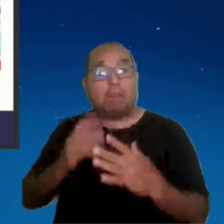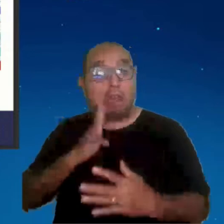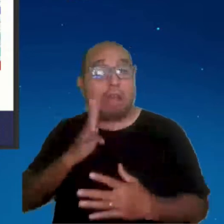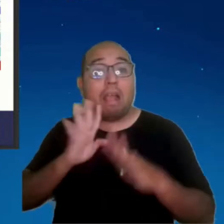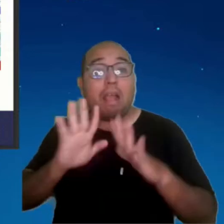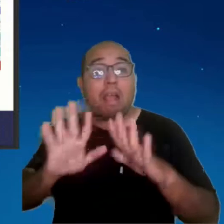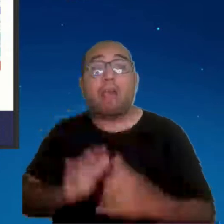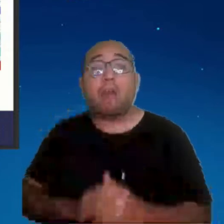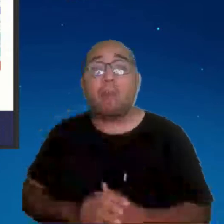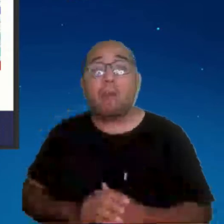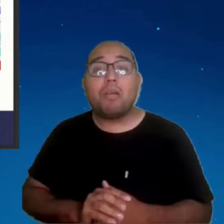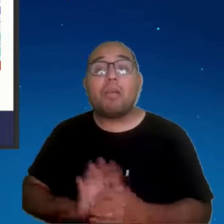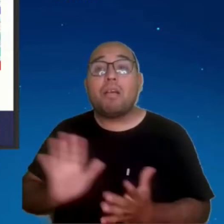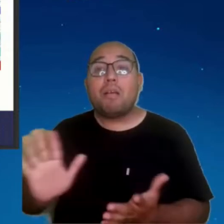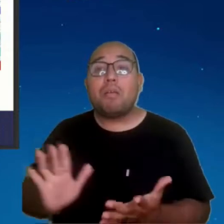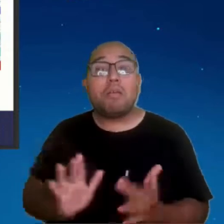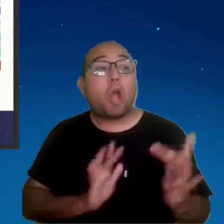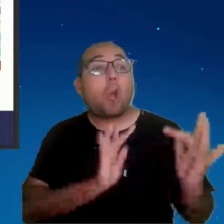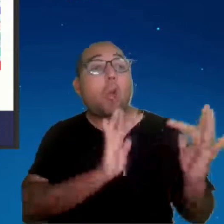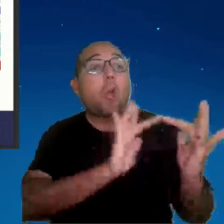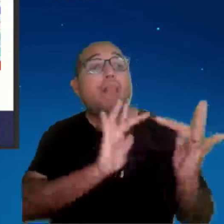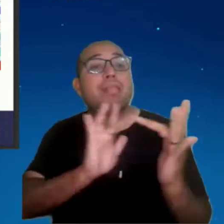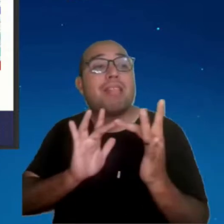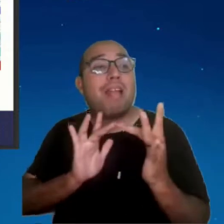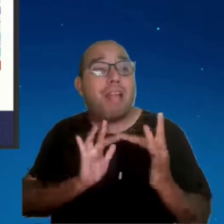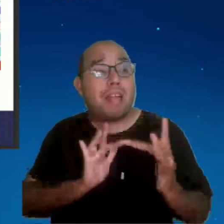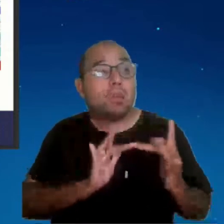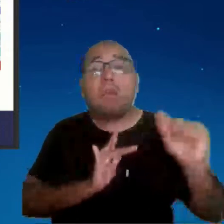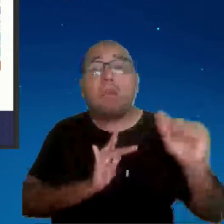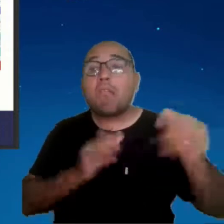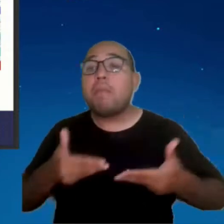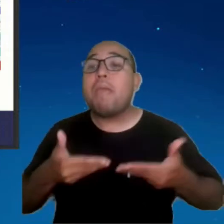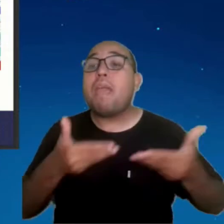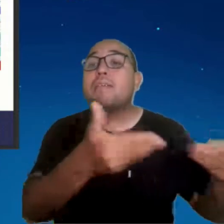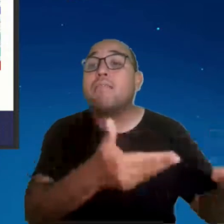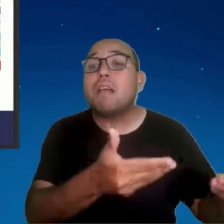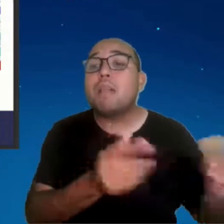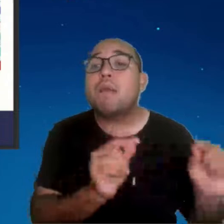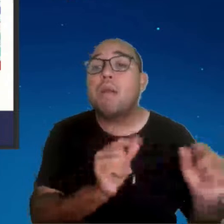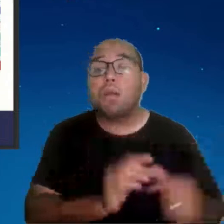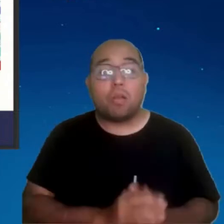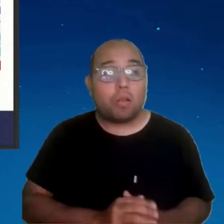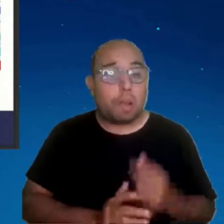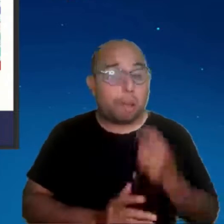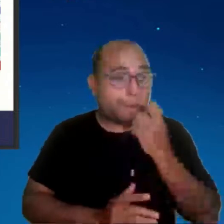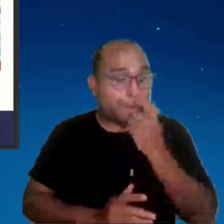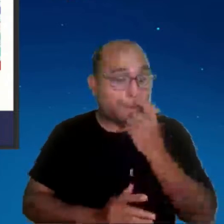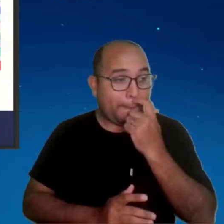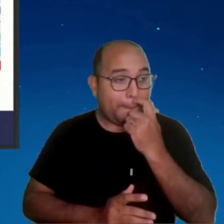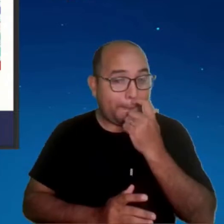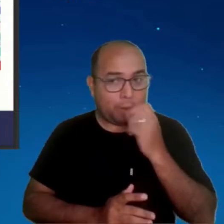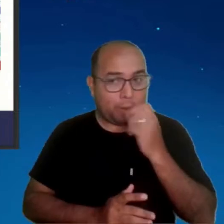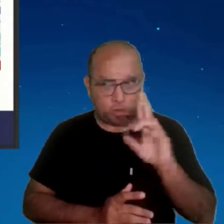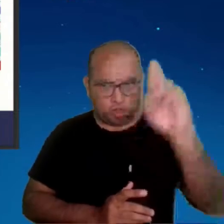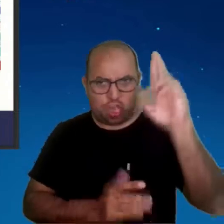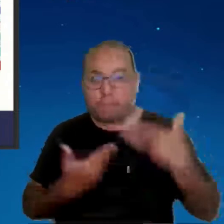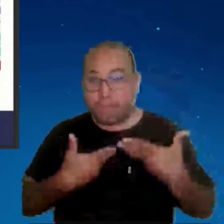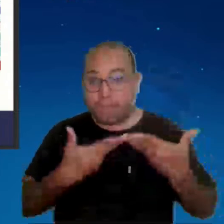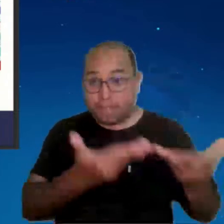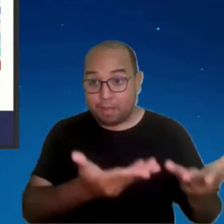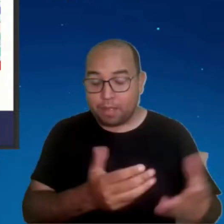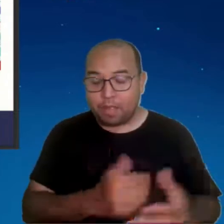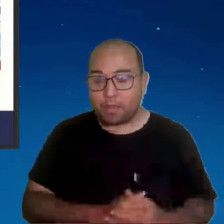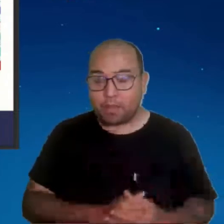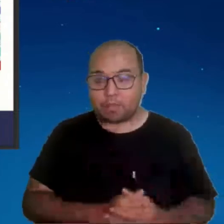cadê a relação? Será que eu estava ali para receber? Será que eu, numa startup, como eu às vezes atendo algumas startups,